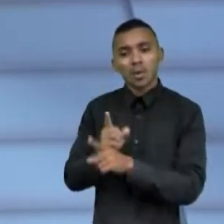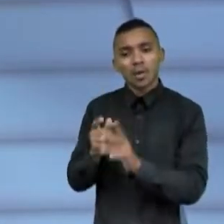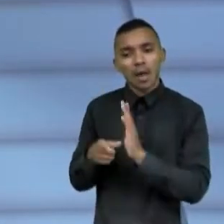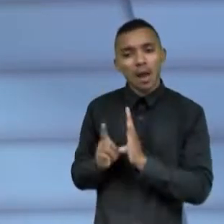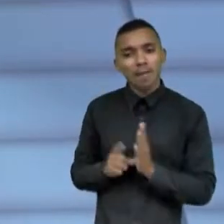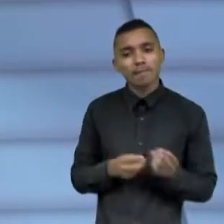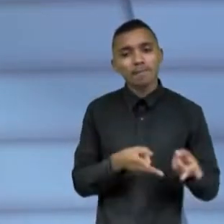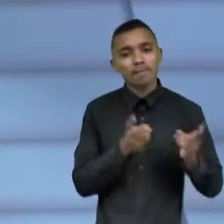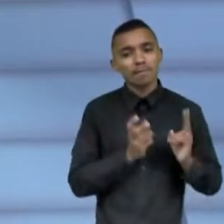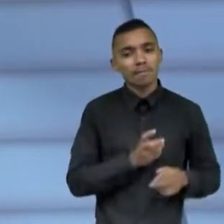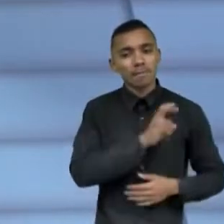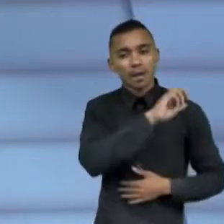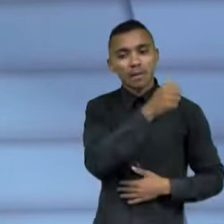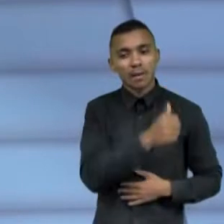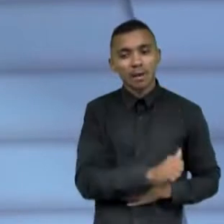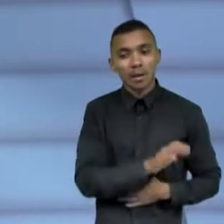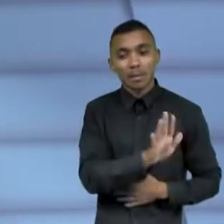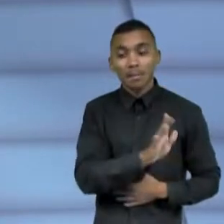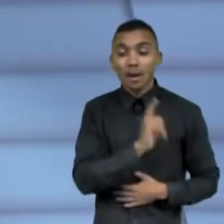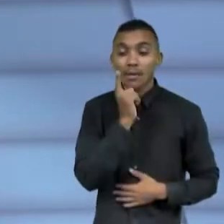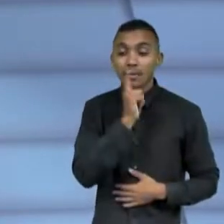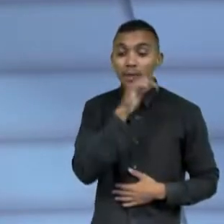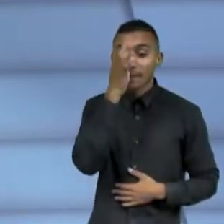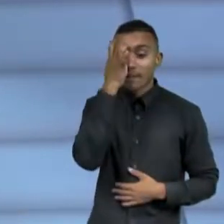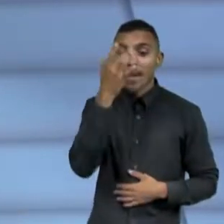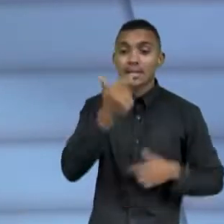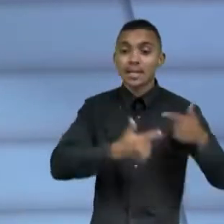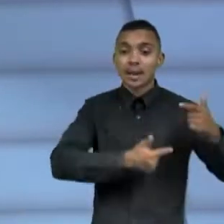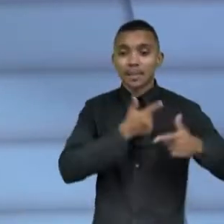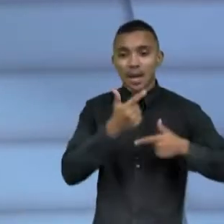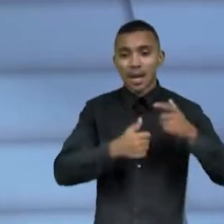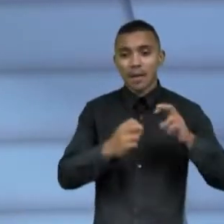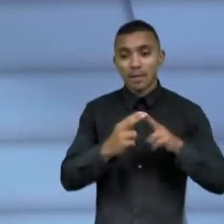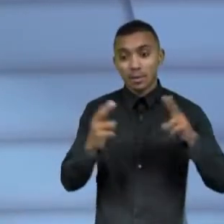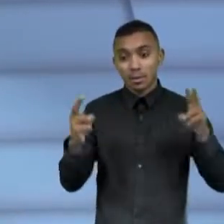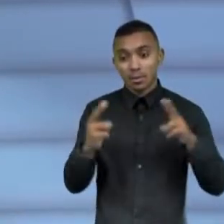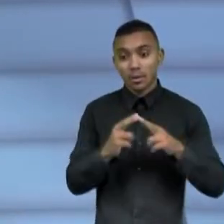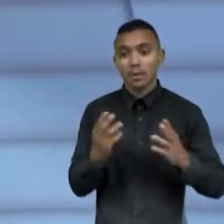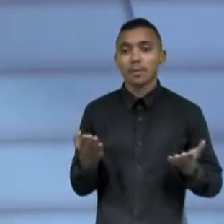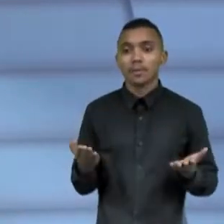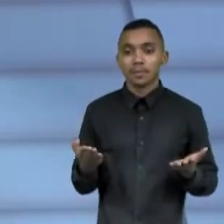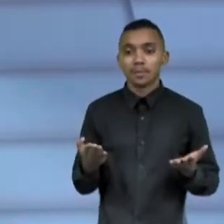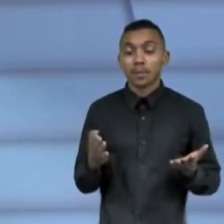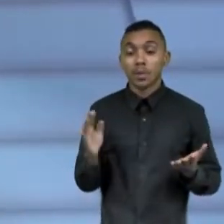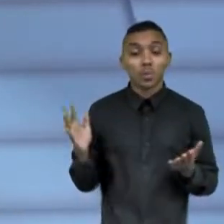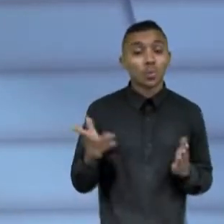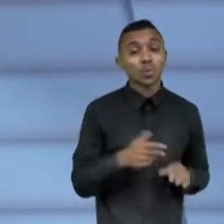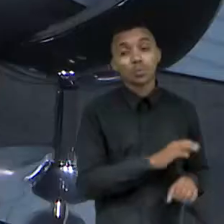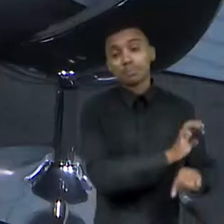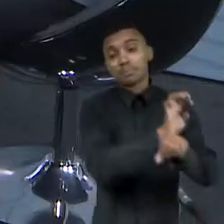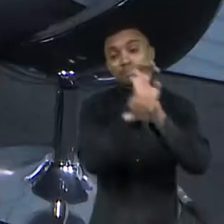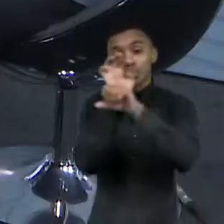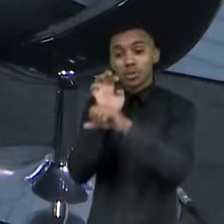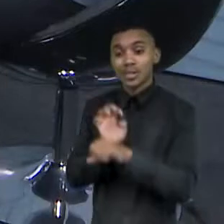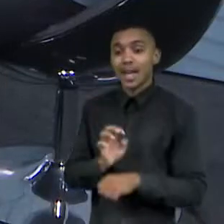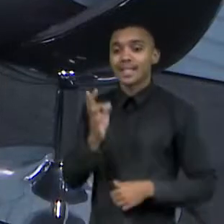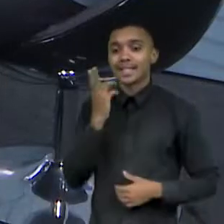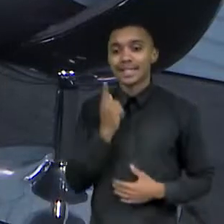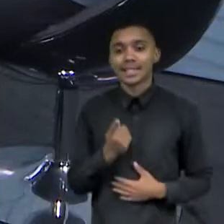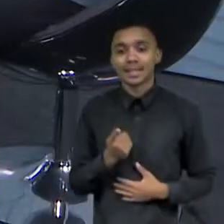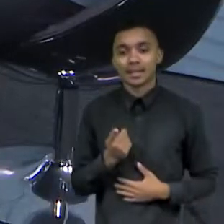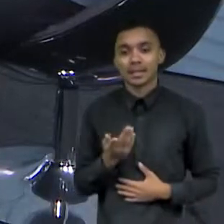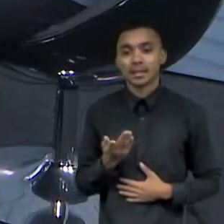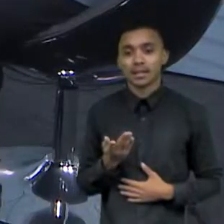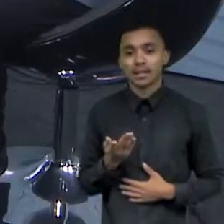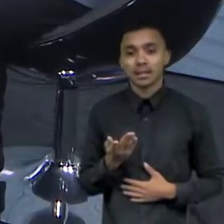né? Mas facilitou bastante o trabalho, a incorporação dessa Ceará, metodologia. Maria, todo porque, o como Ceará. Disse bem o Miguel, a Assembleia é do Estado,